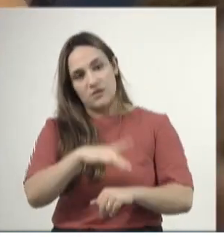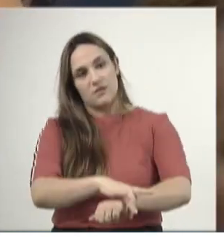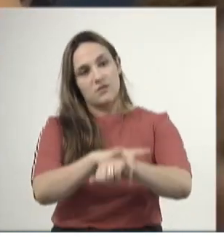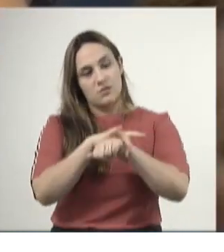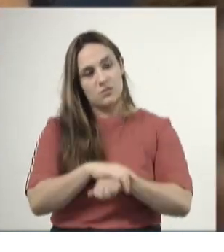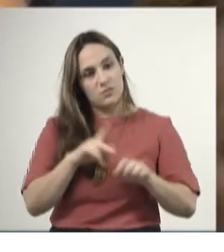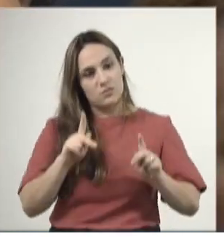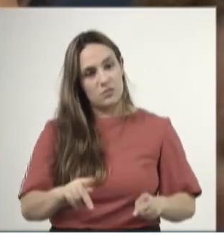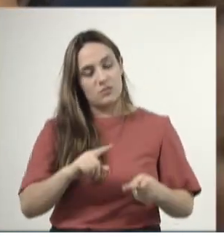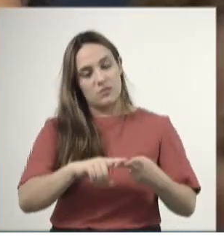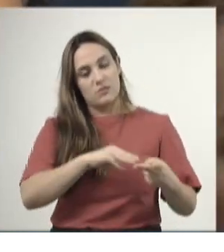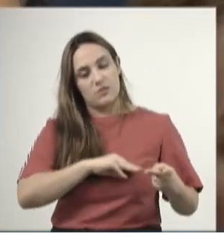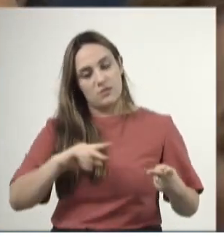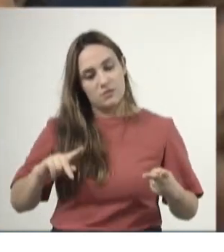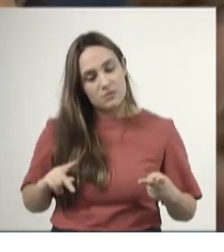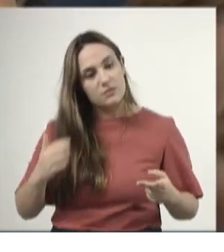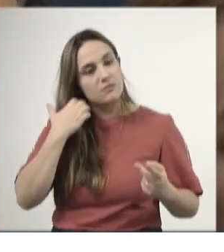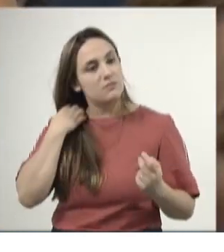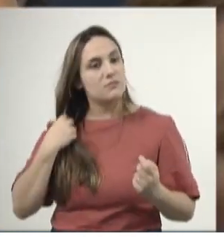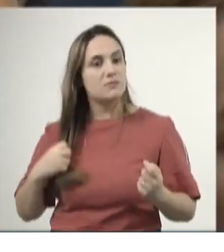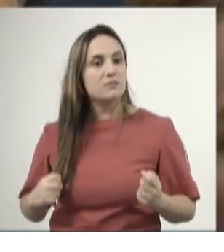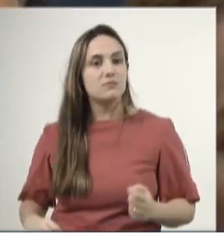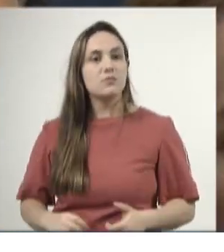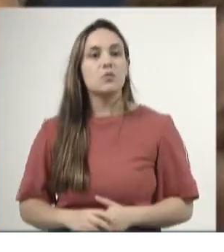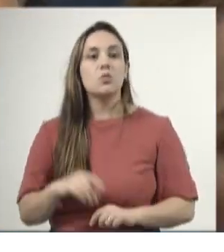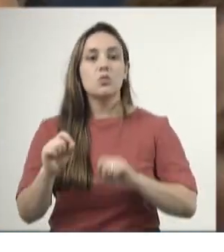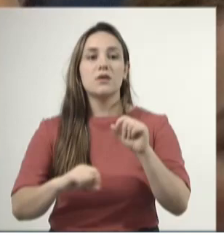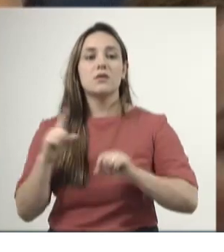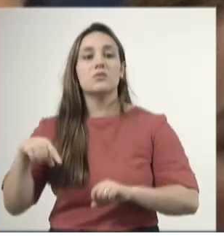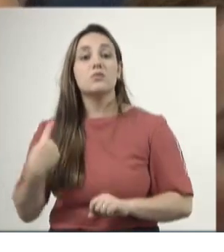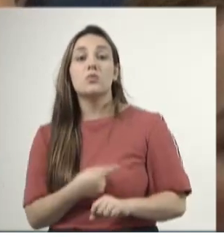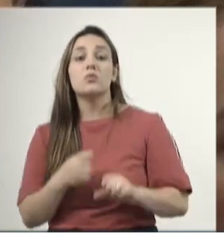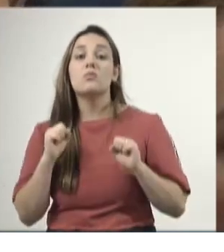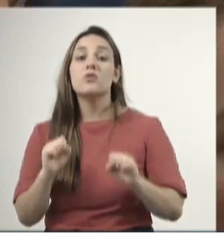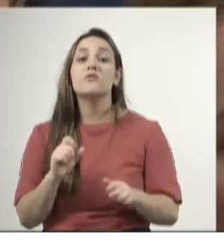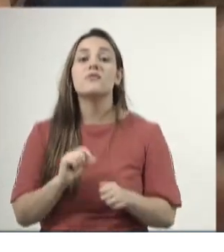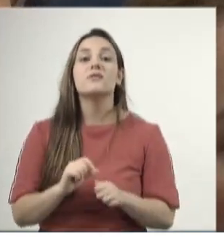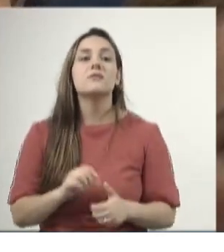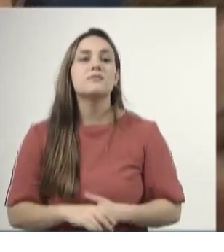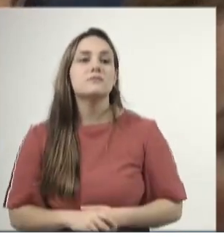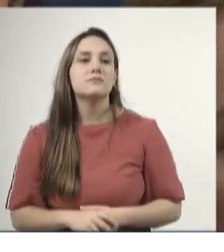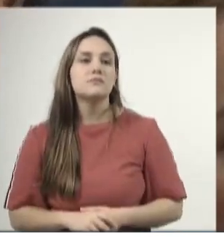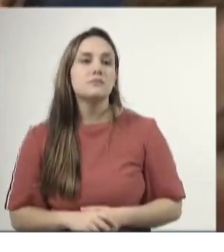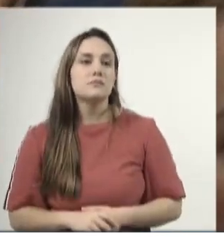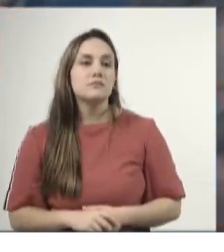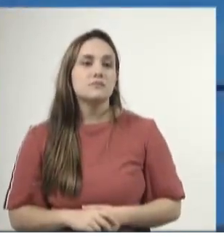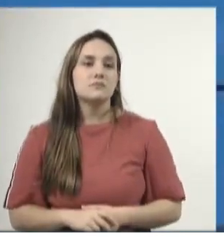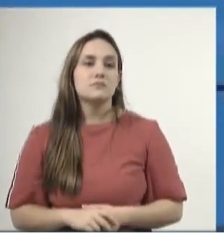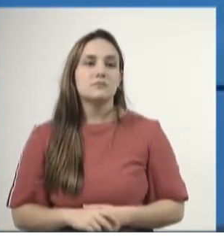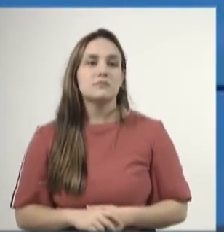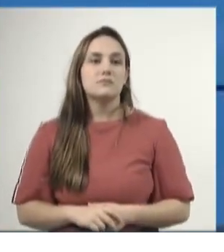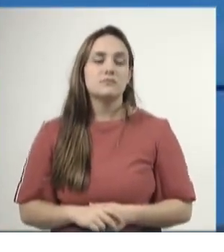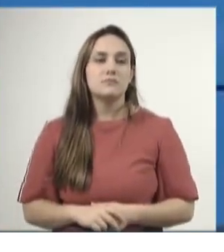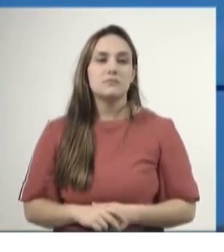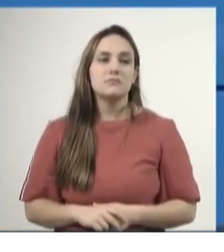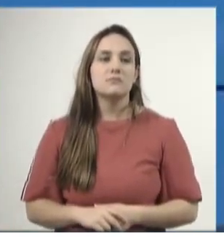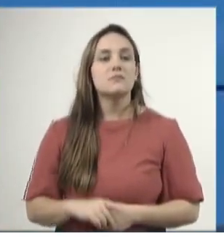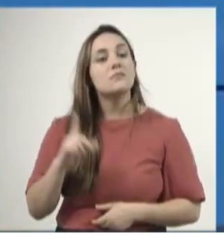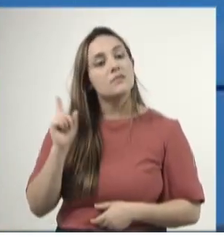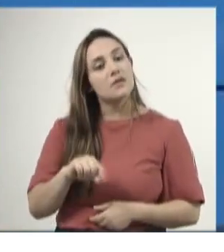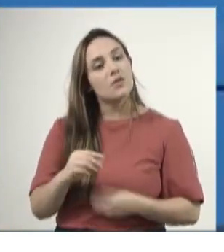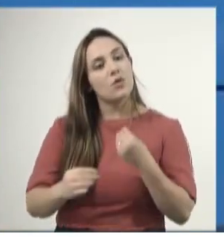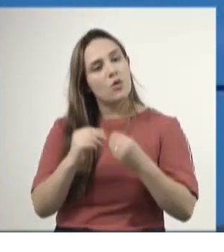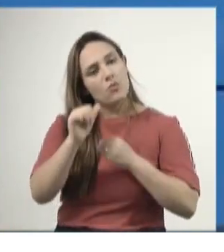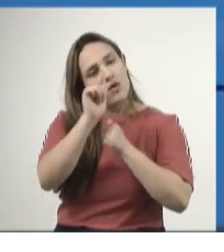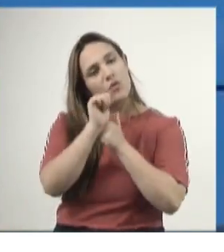Defensoria, o Ministério Público, o que nós poderíamos trabalhar? Um mecanismo de monitoramento